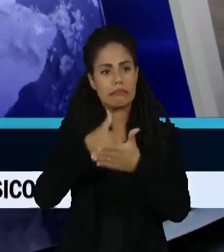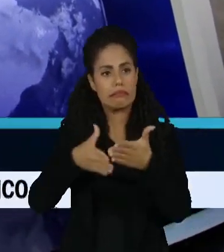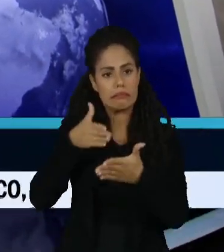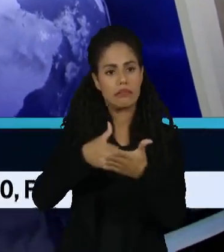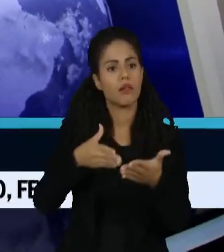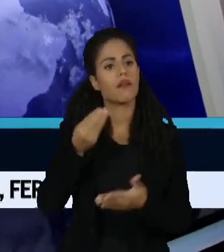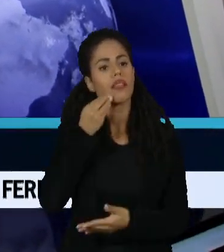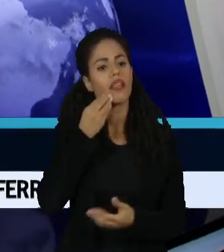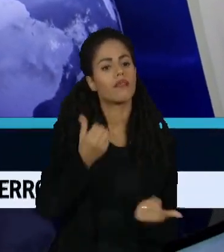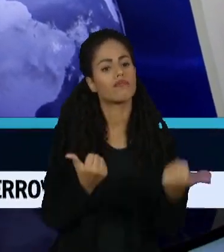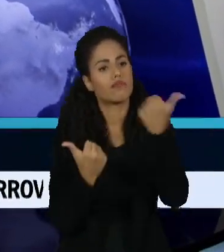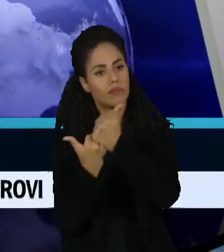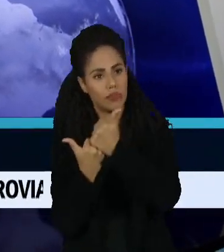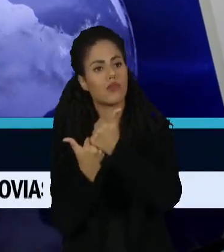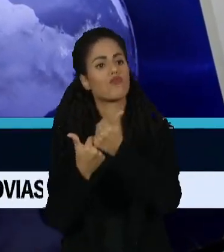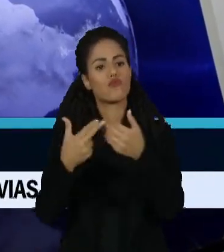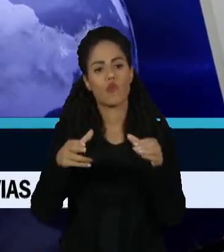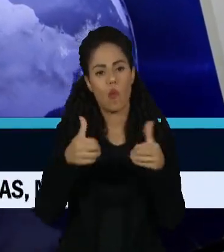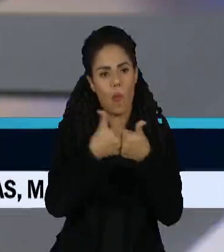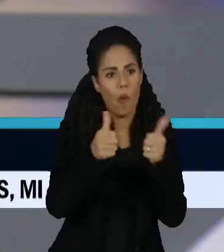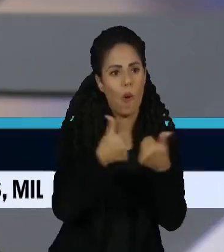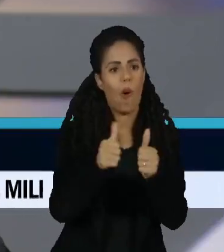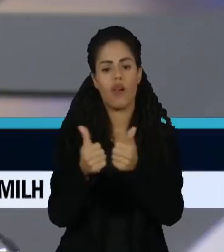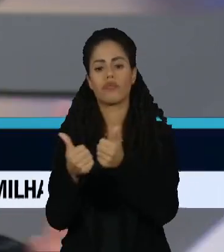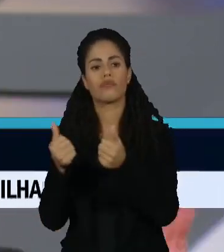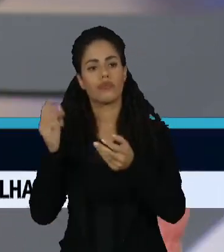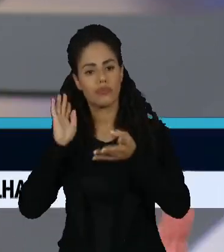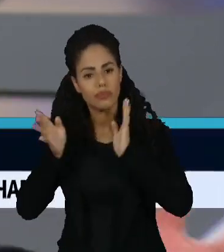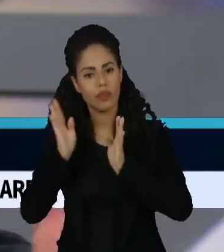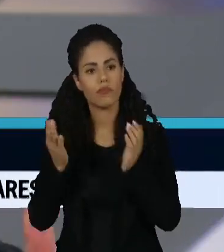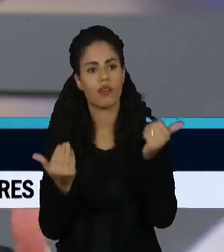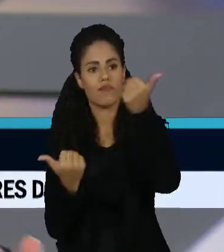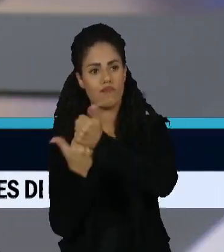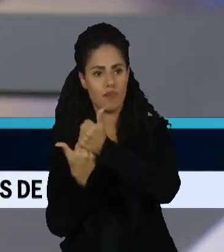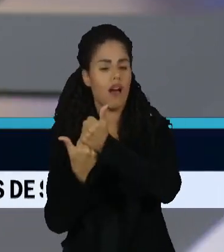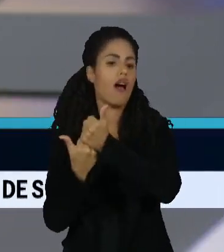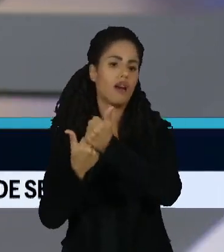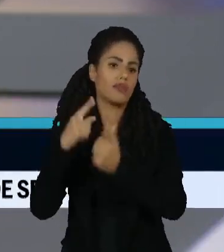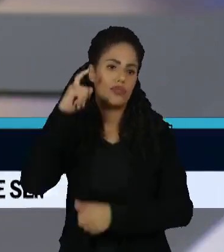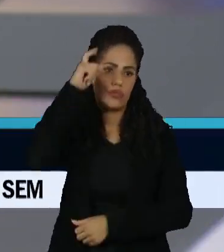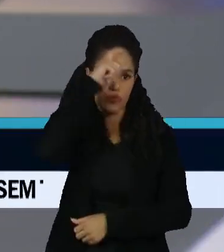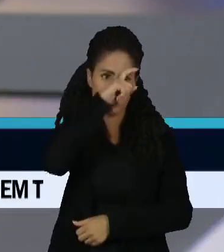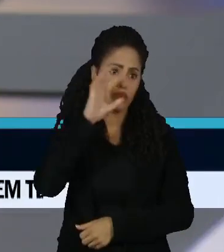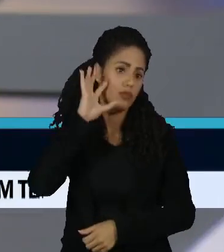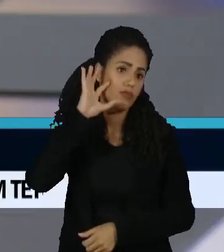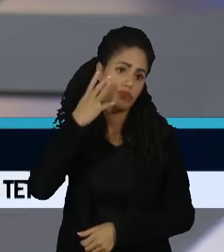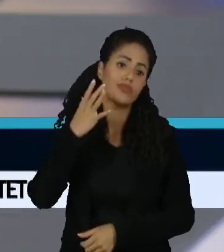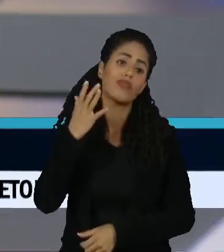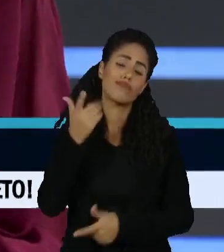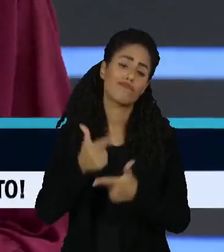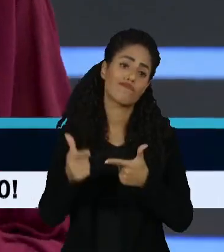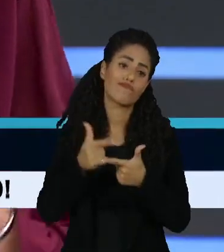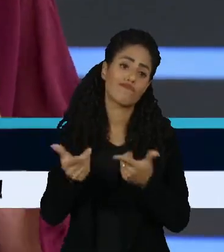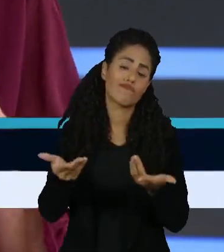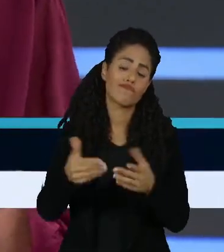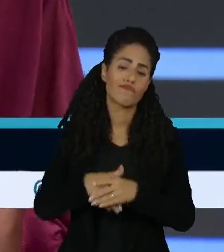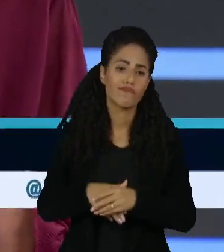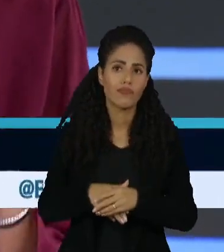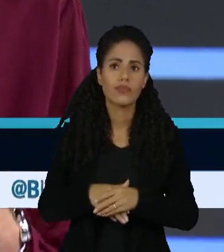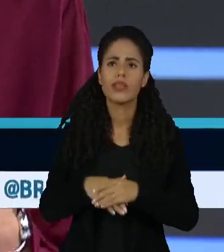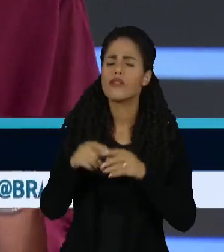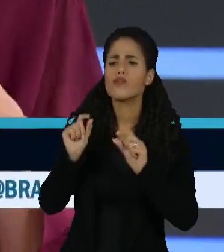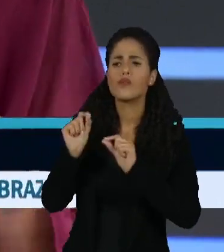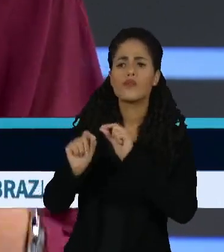de maquinário, de frota, do que for. O juro impede o crescimento. Esse é o grande problema do programa. E, além disso, o que é